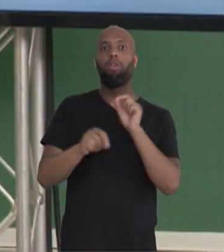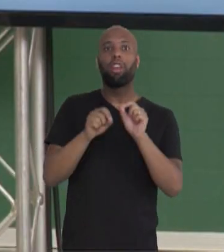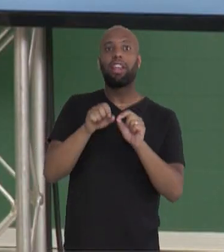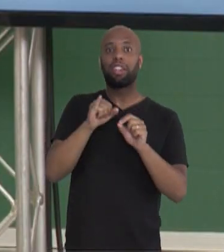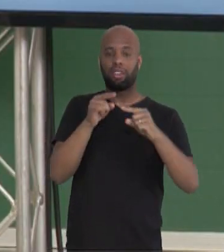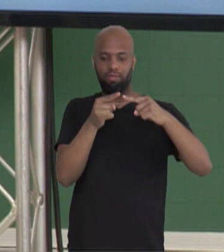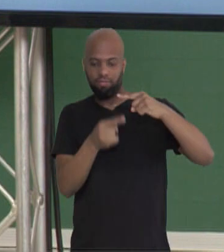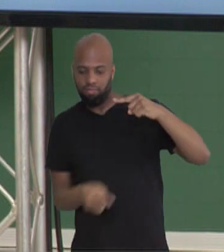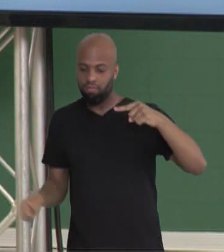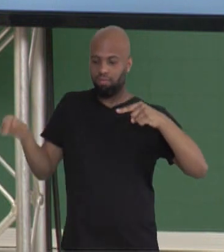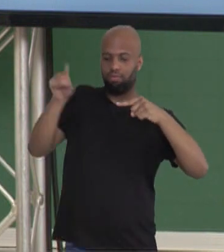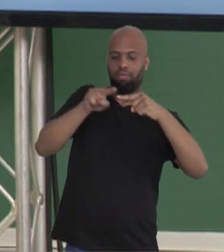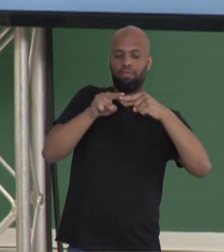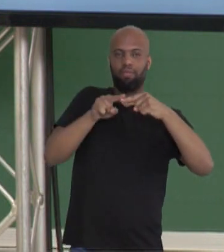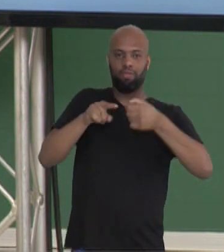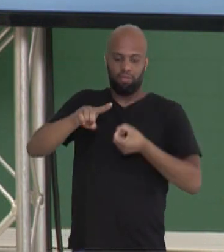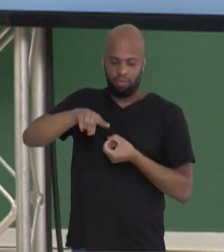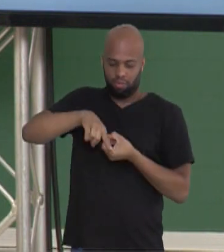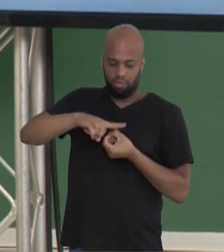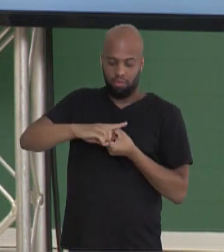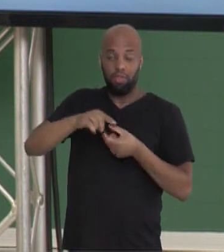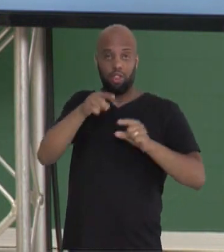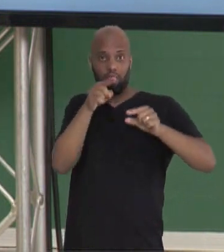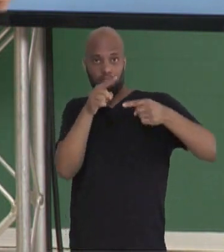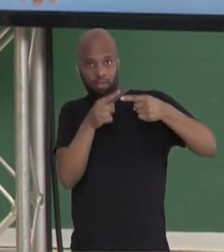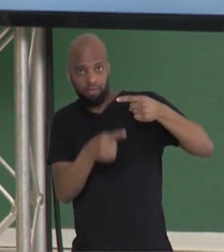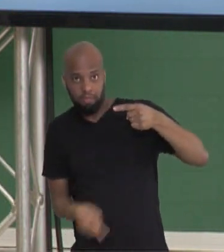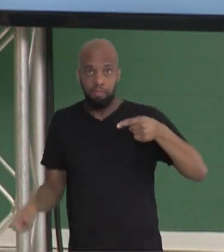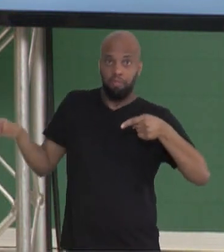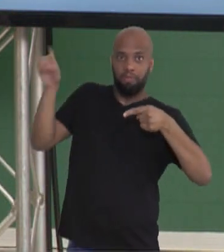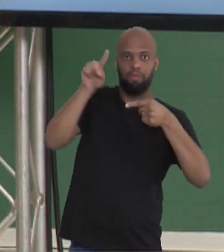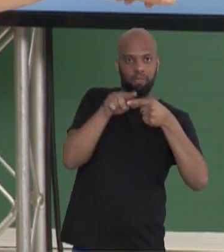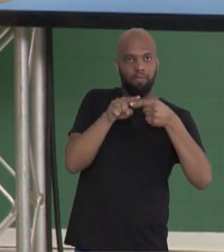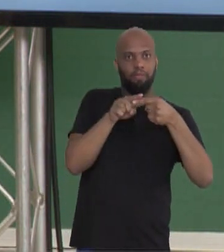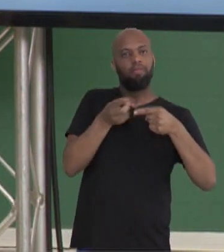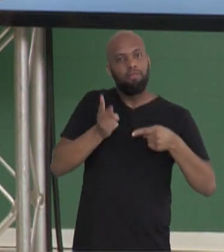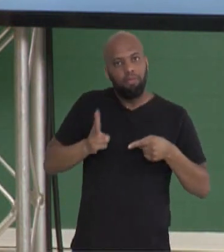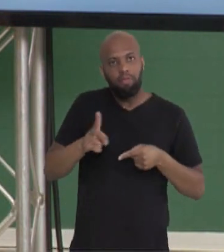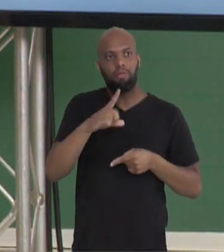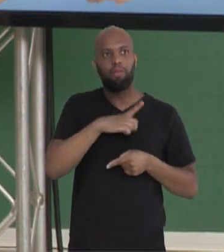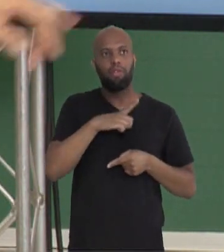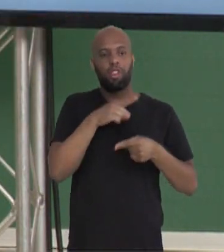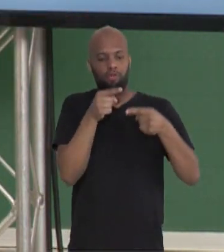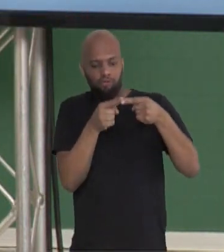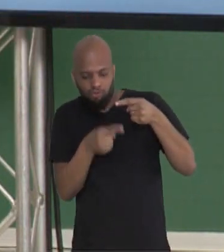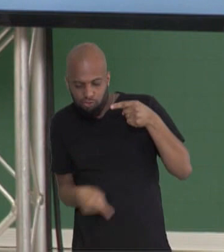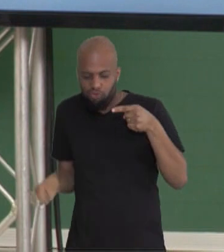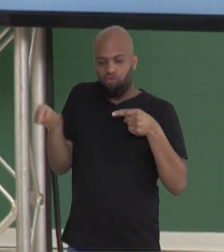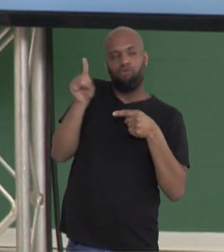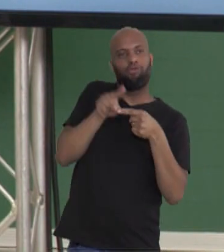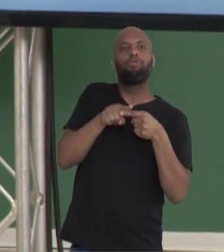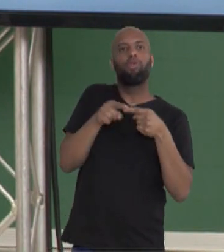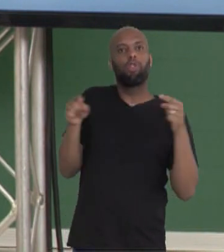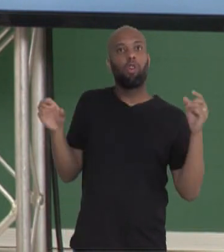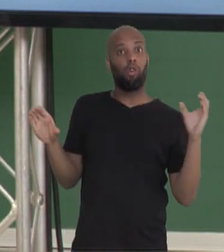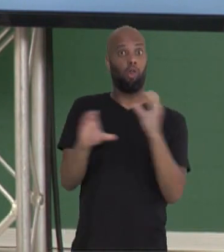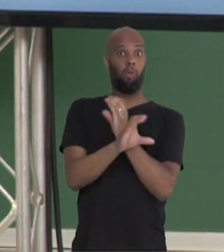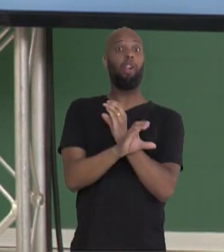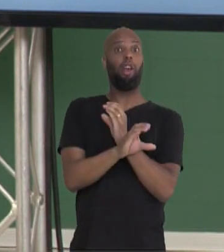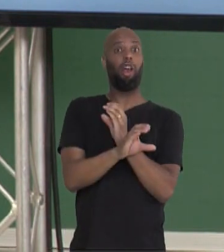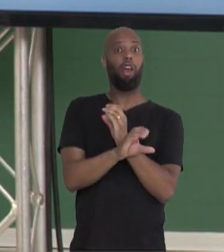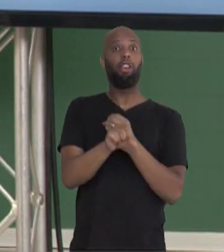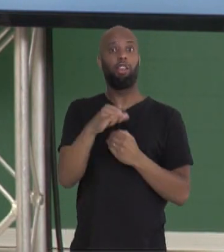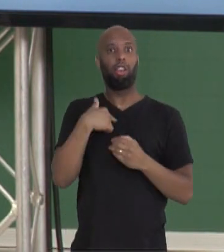volta inteira no círculo trigonométrico, tá? Então, o período vai ser representado sempre por uma volta inteira. E quando a gente dá uma volta inteira